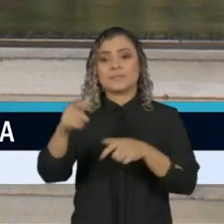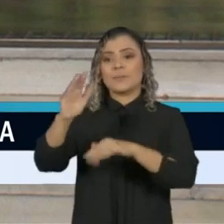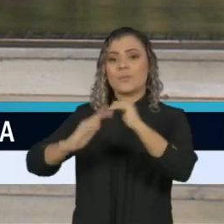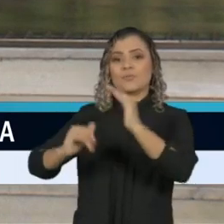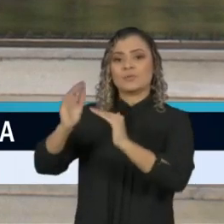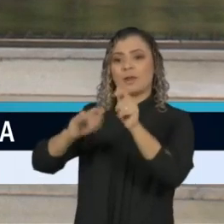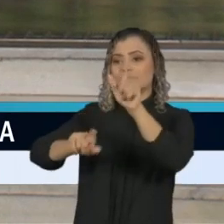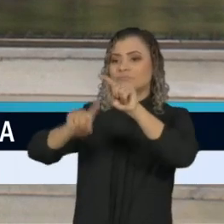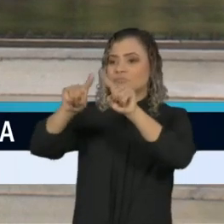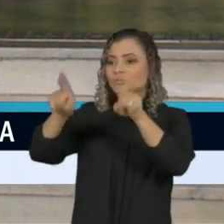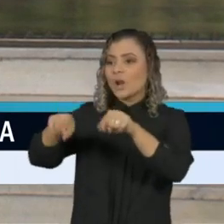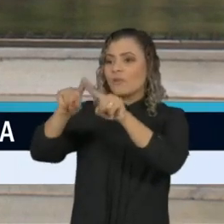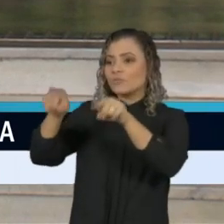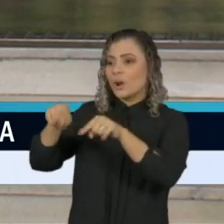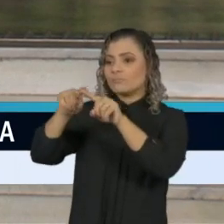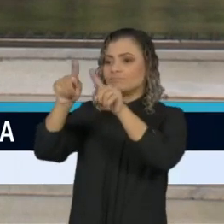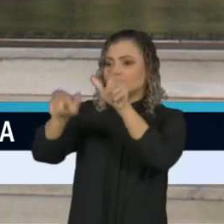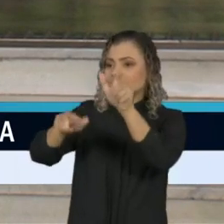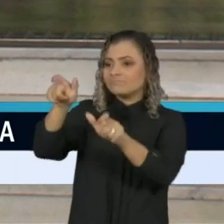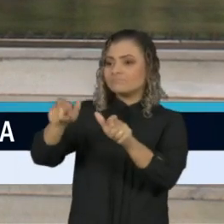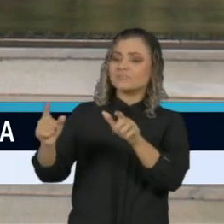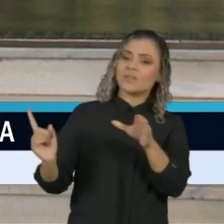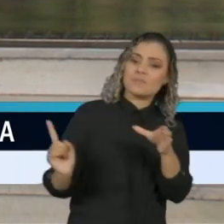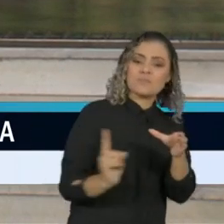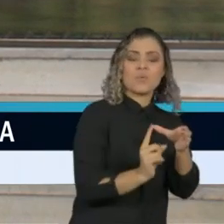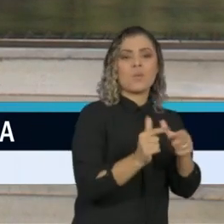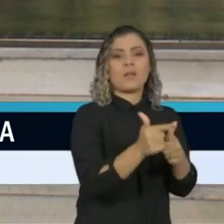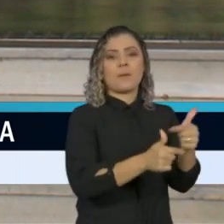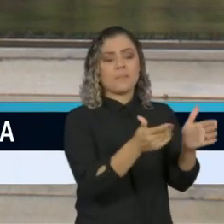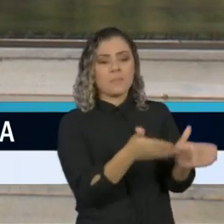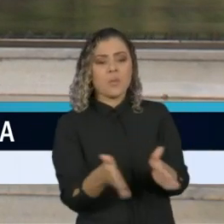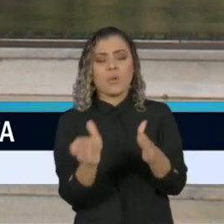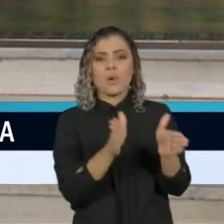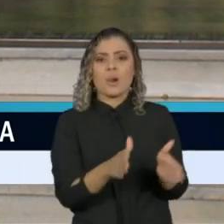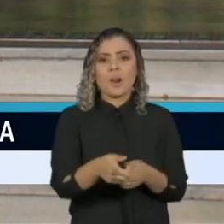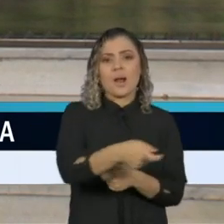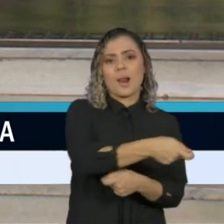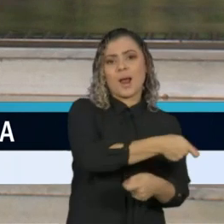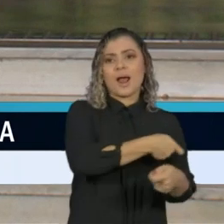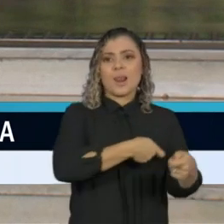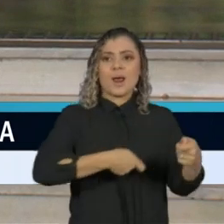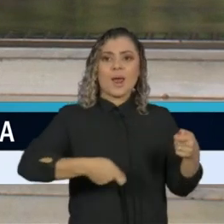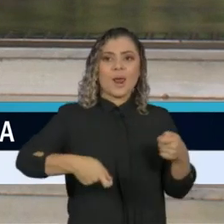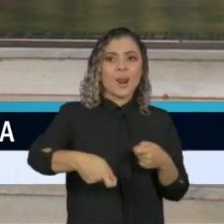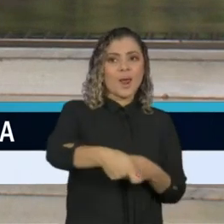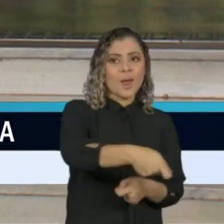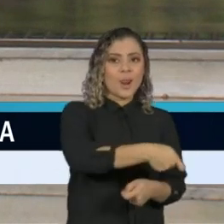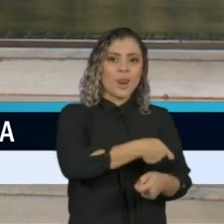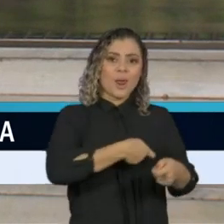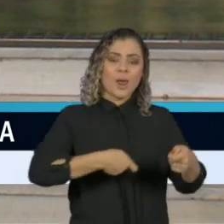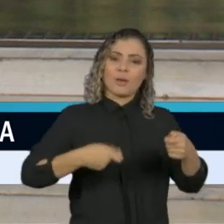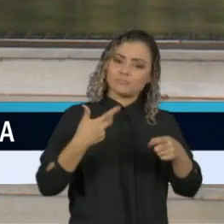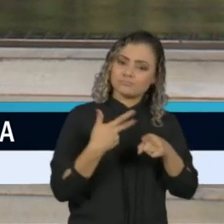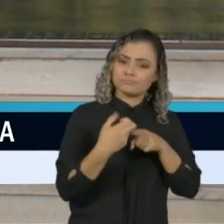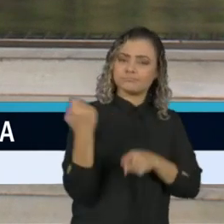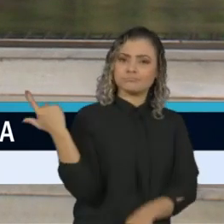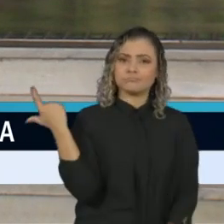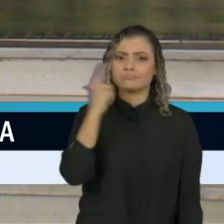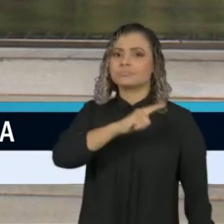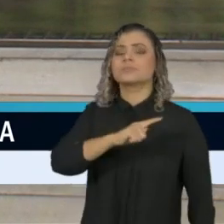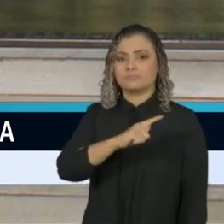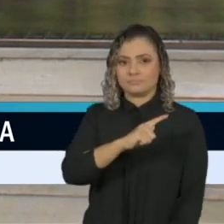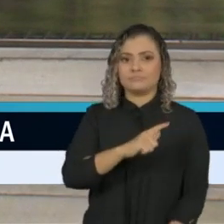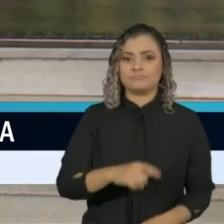seus colaboradores para ativarem os seus negócios e vencerem nas